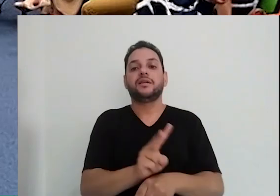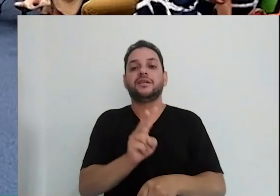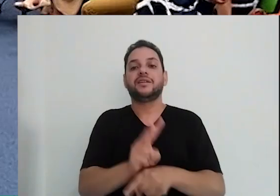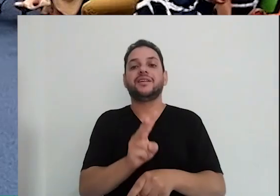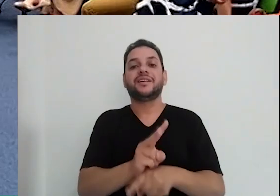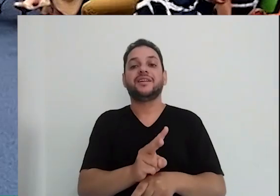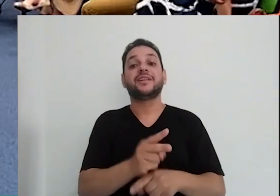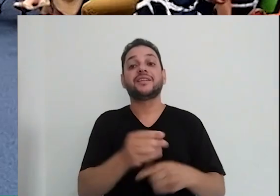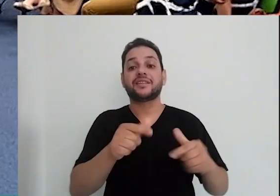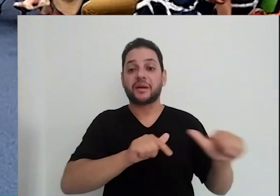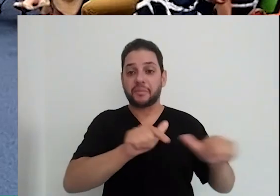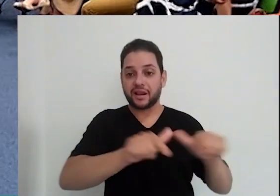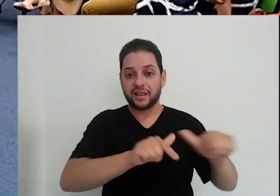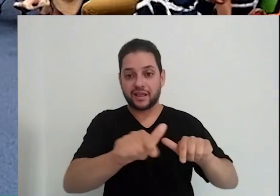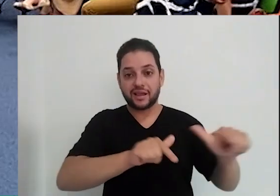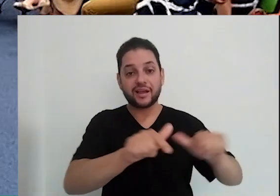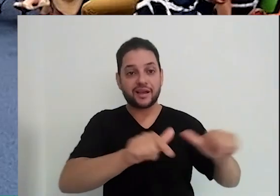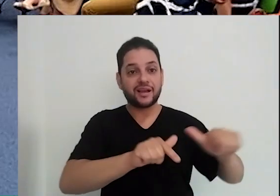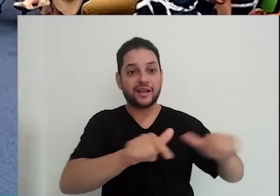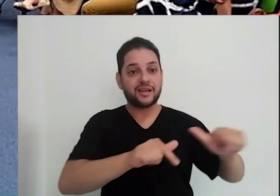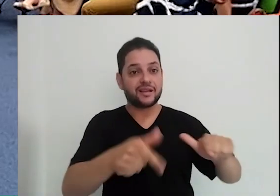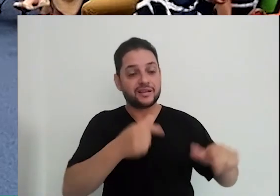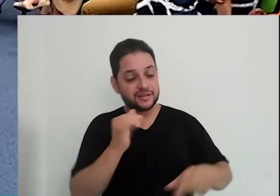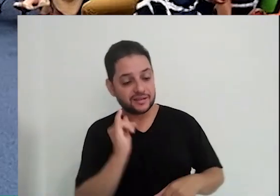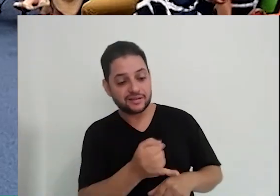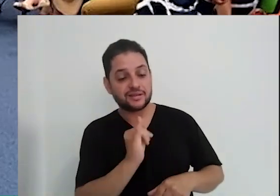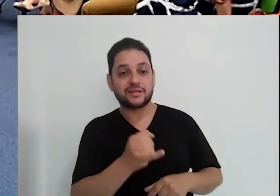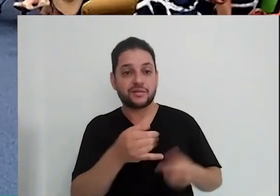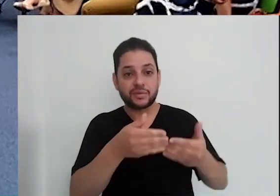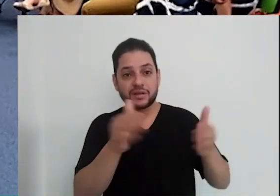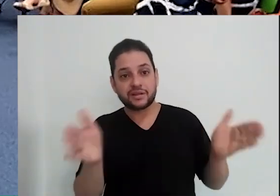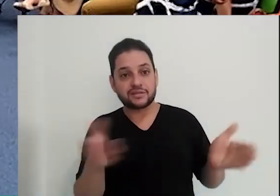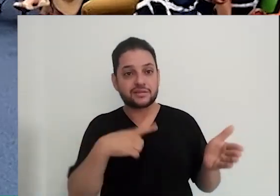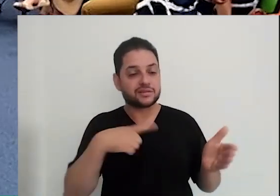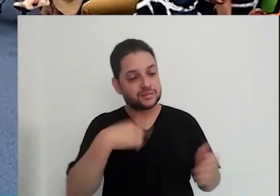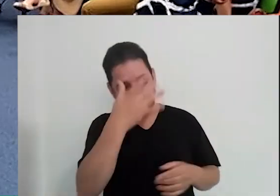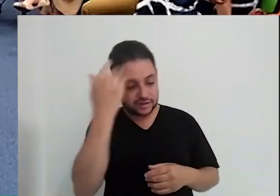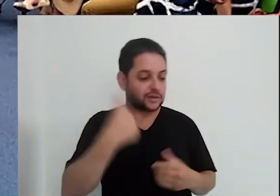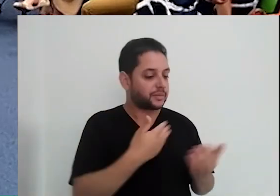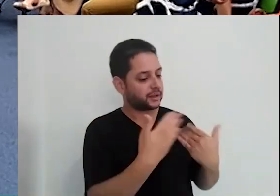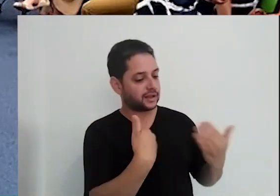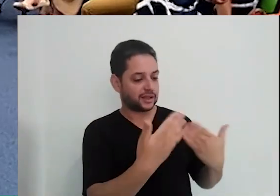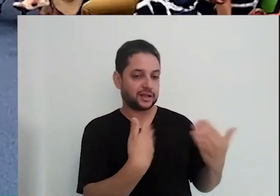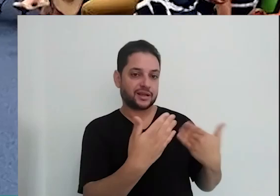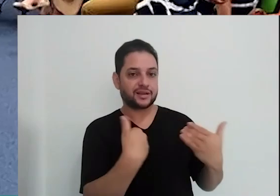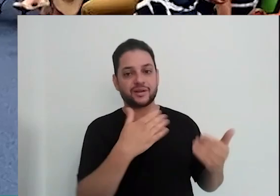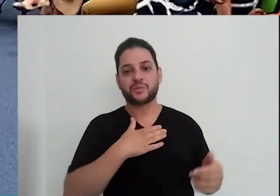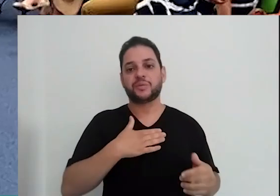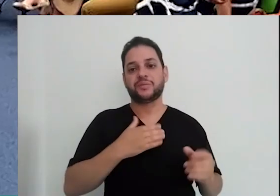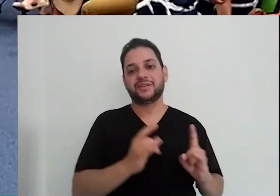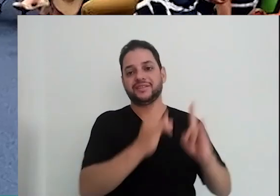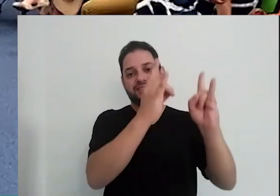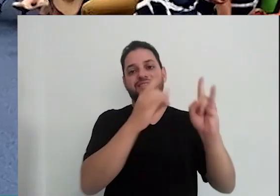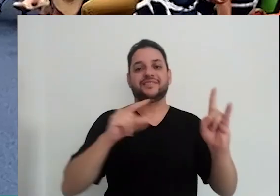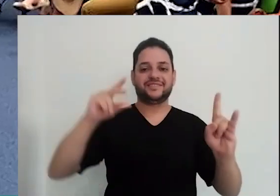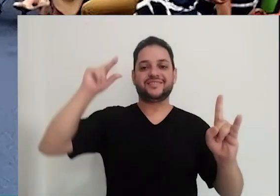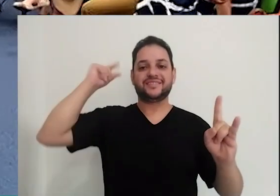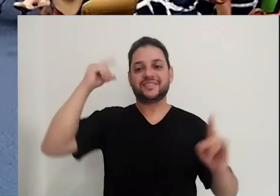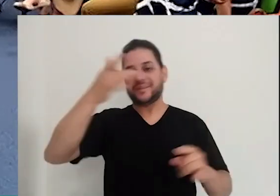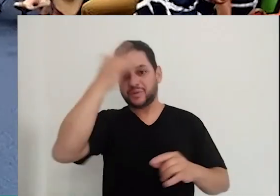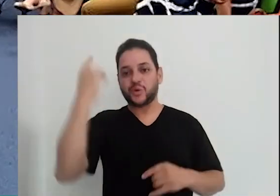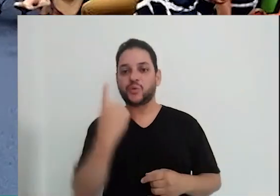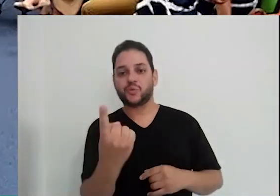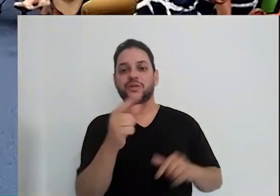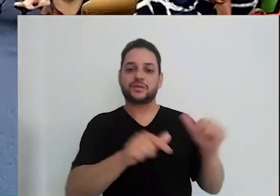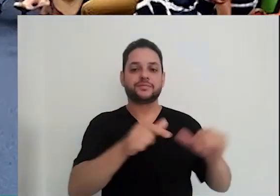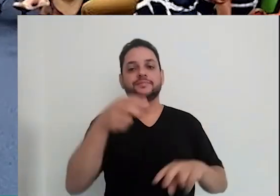ele porteiro lá que fica eu não sei se o prédio é portaria virtual mas enfim o meu ainda é daquelas antigas portarias tem o porteiro que fica o dia